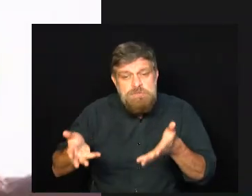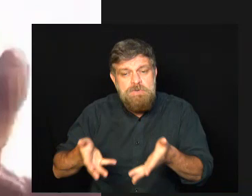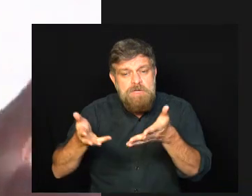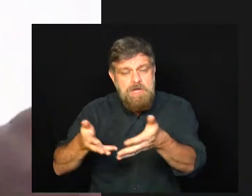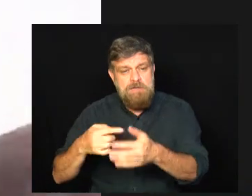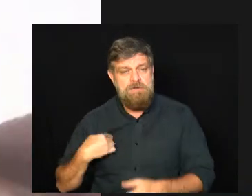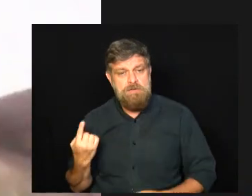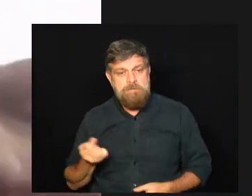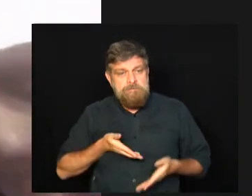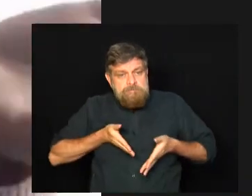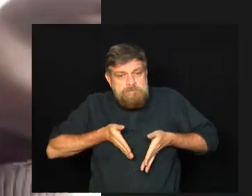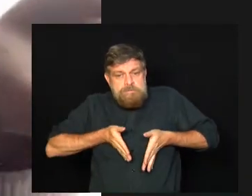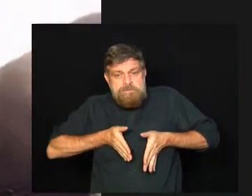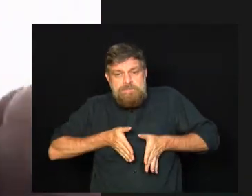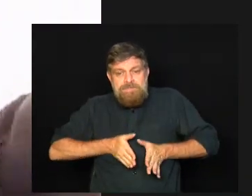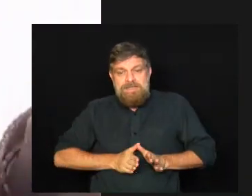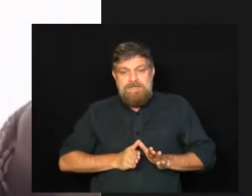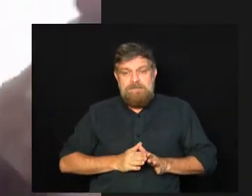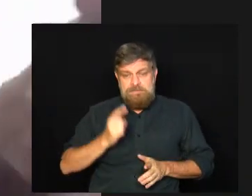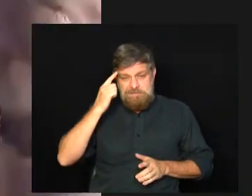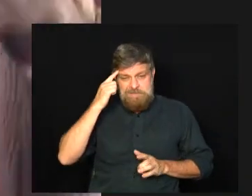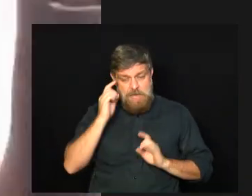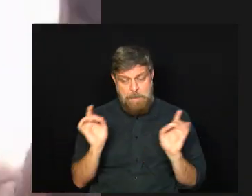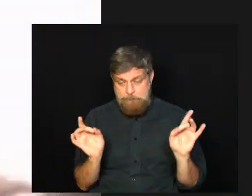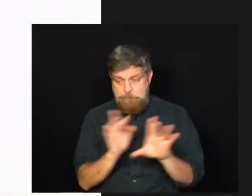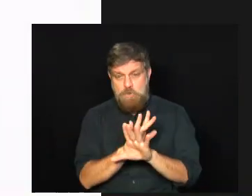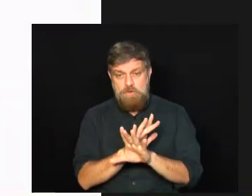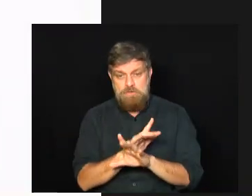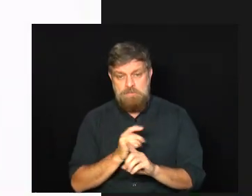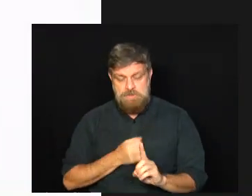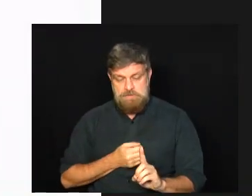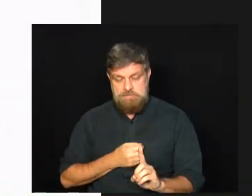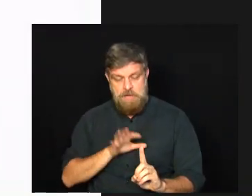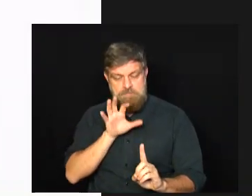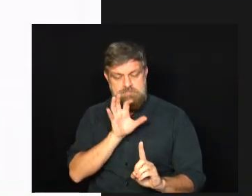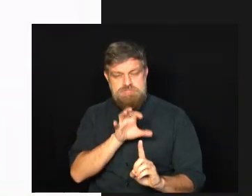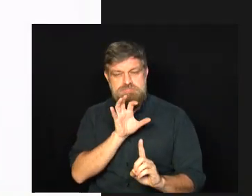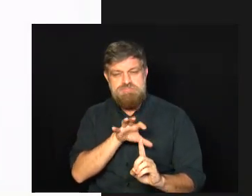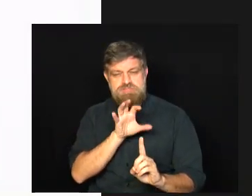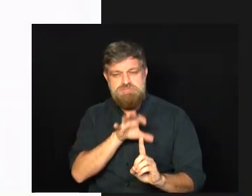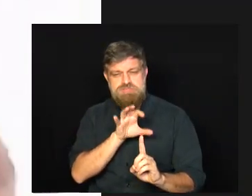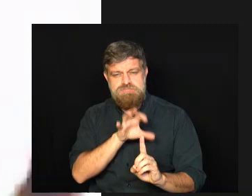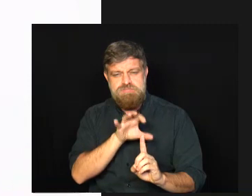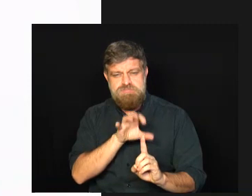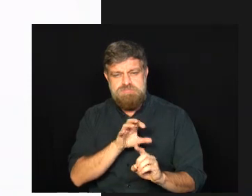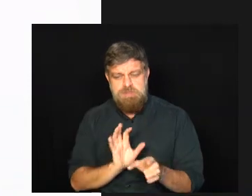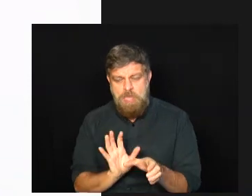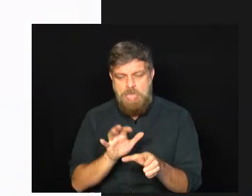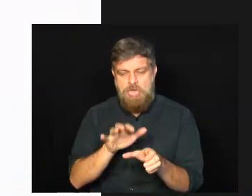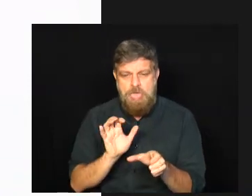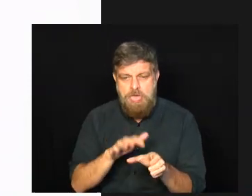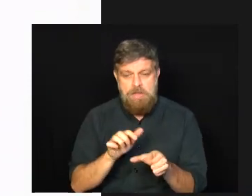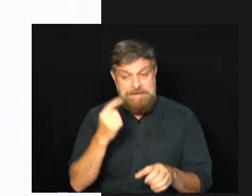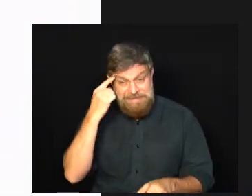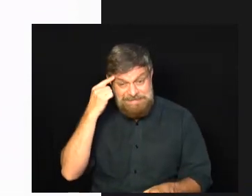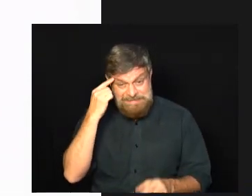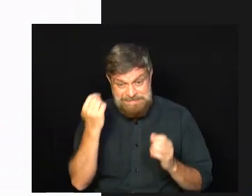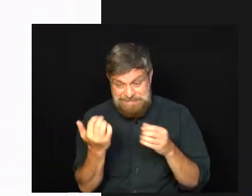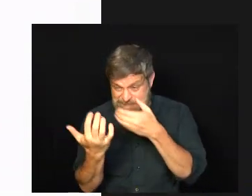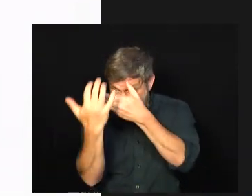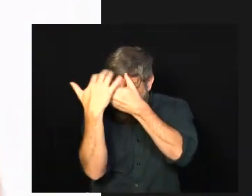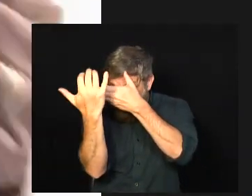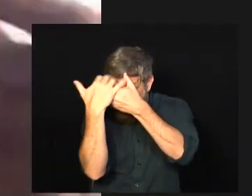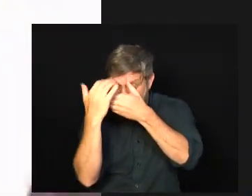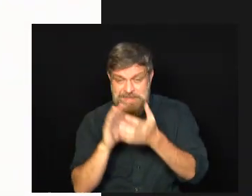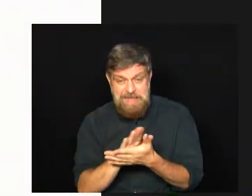Nós nascemos prontos para sermos estimulados. Se não houver essa estimulação,